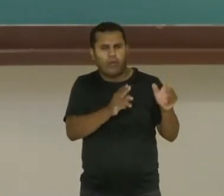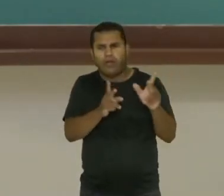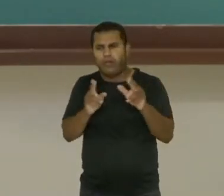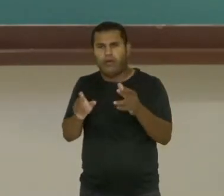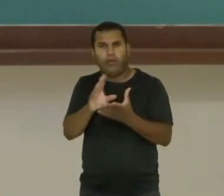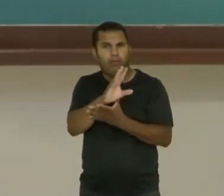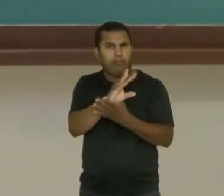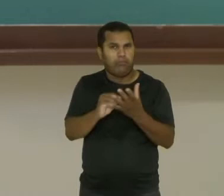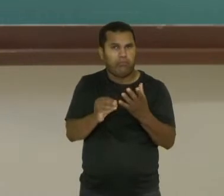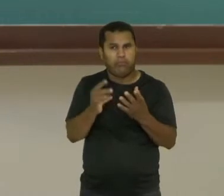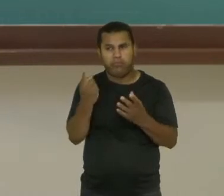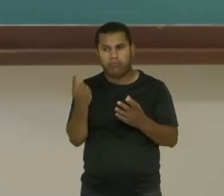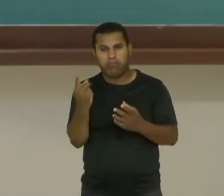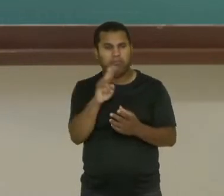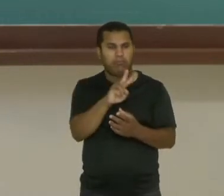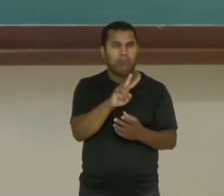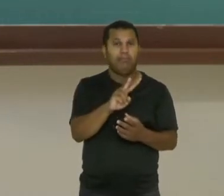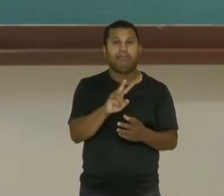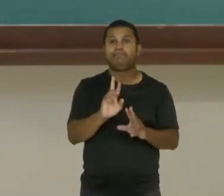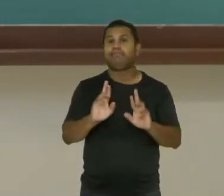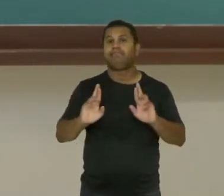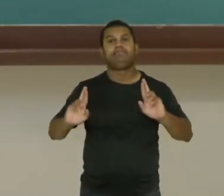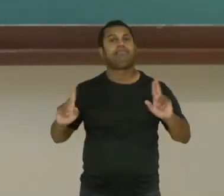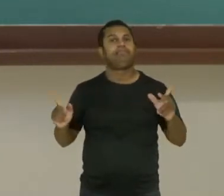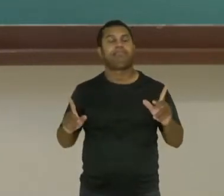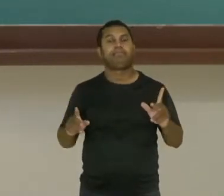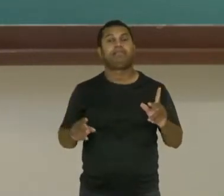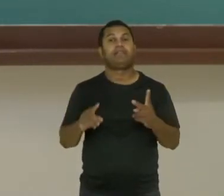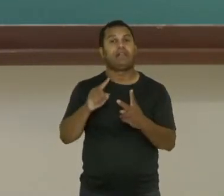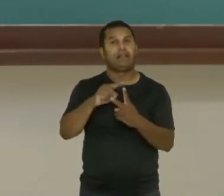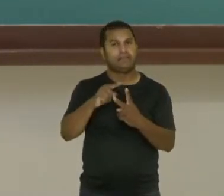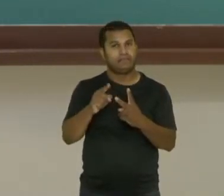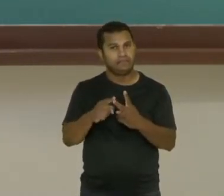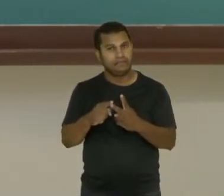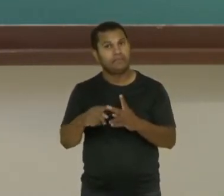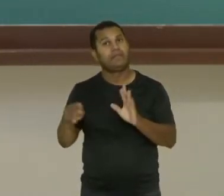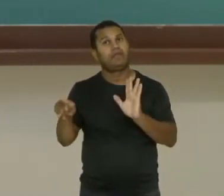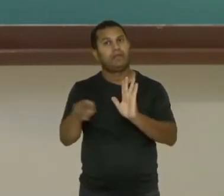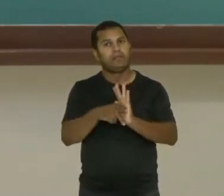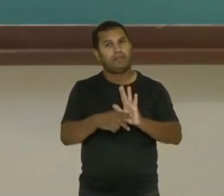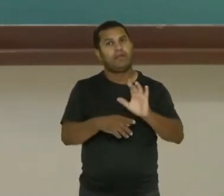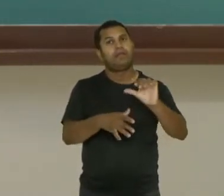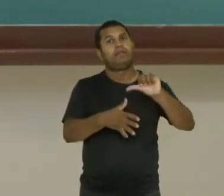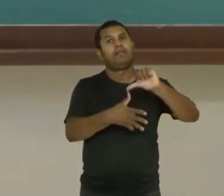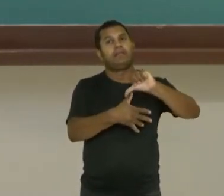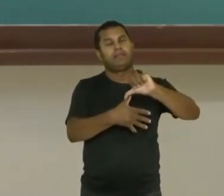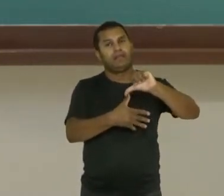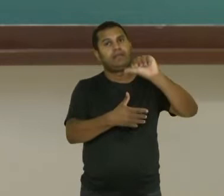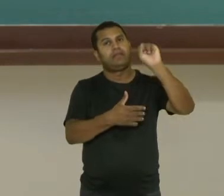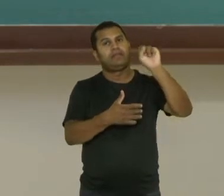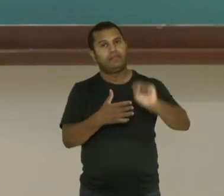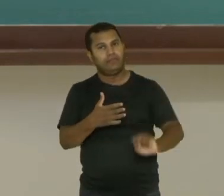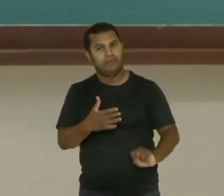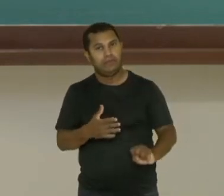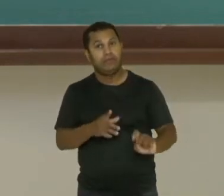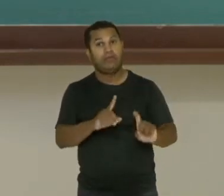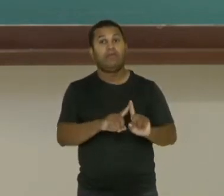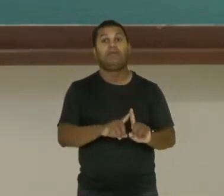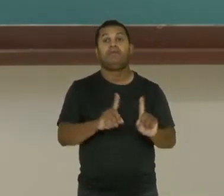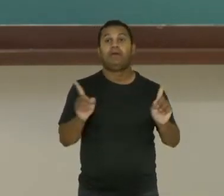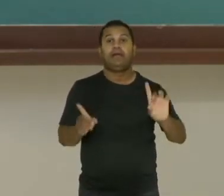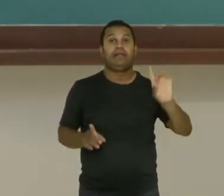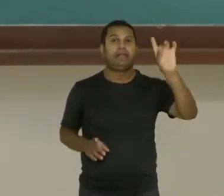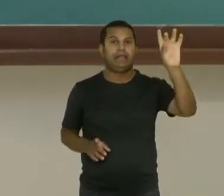ritmos que surgiram aqui na nossa América Latina. Porém, cada uma dessas danças tem